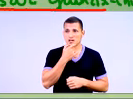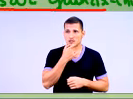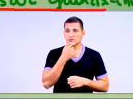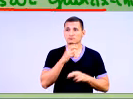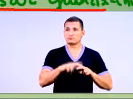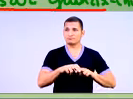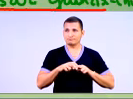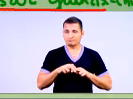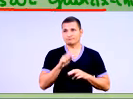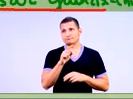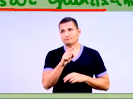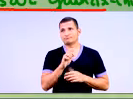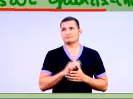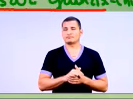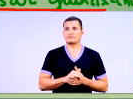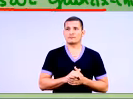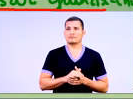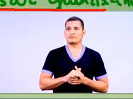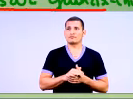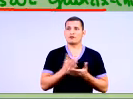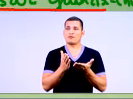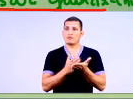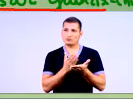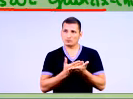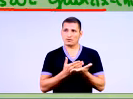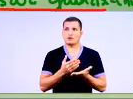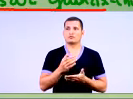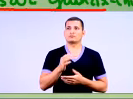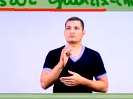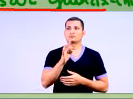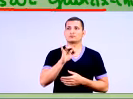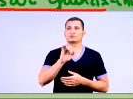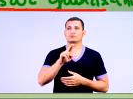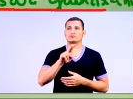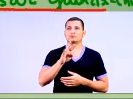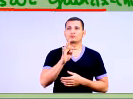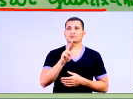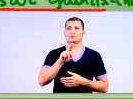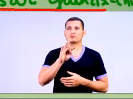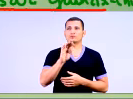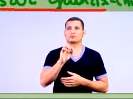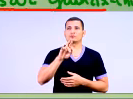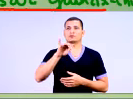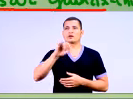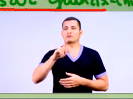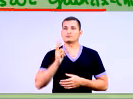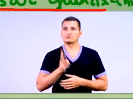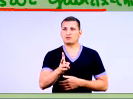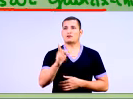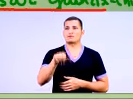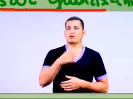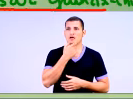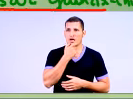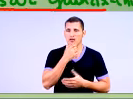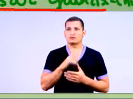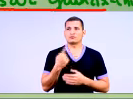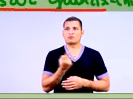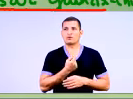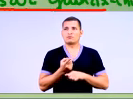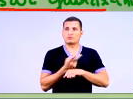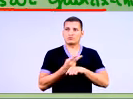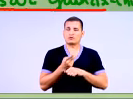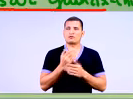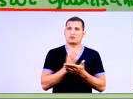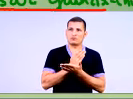disso. E os manuais, os tutoriais, os primeiros sempre são em inglês. Quando a gente vai procurar alguma